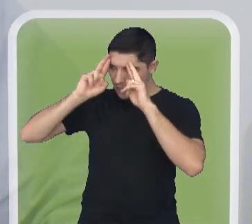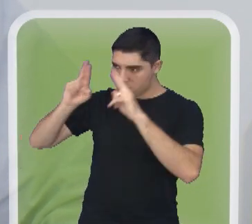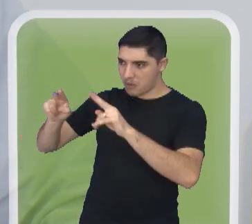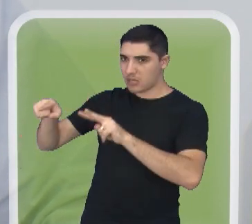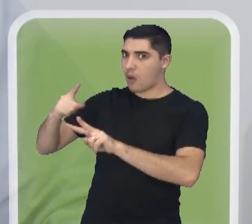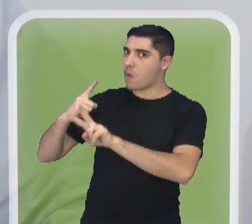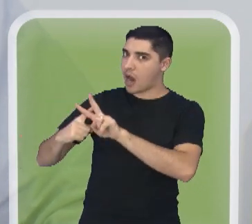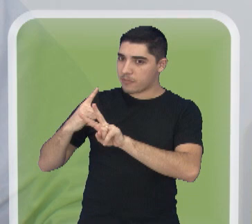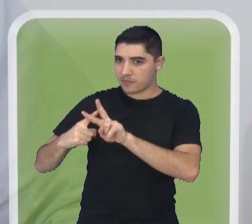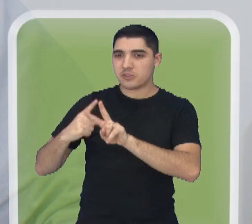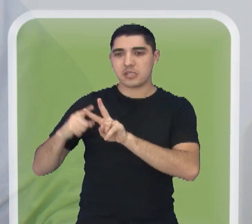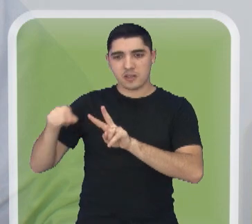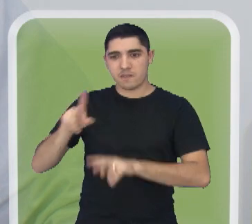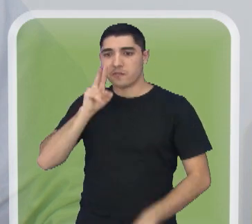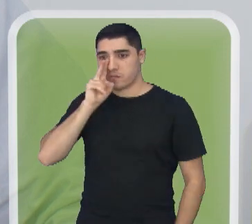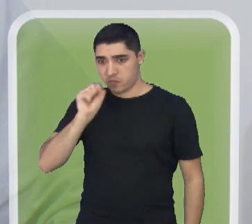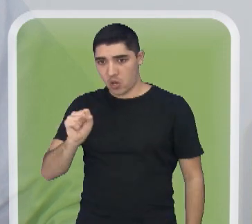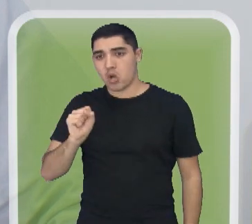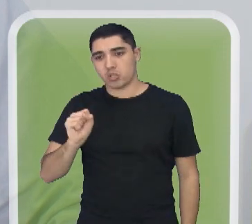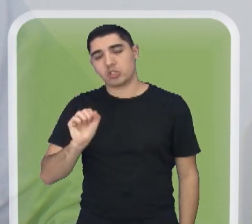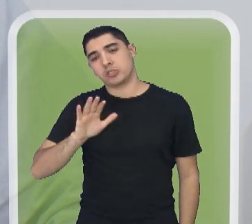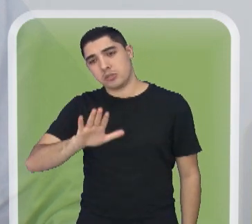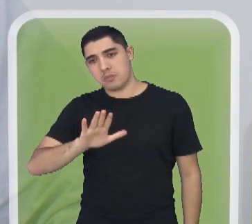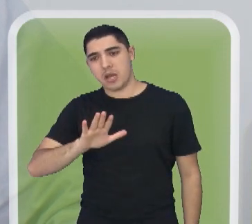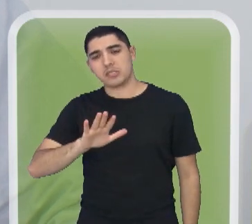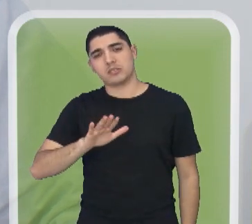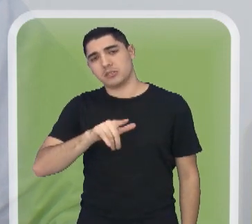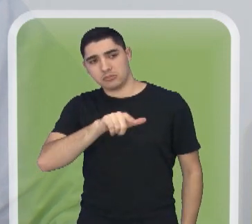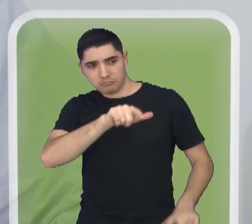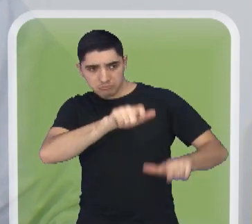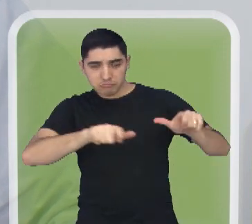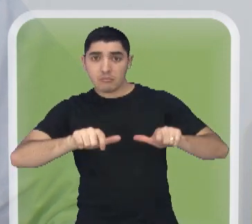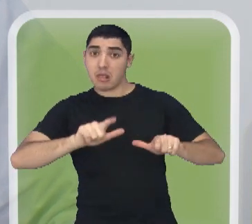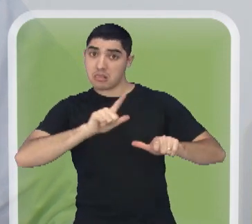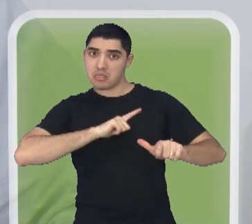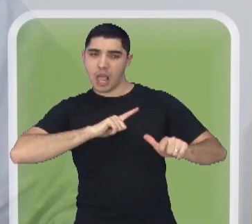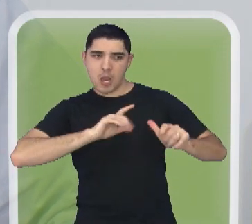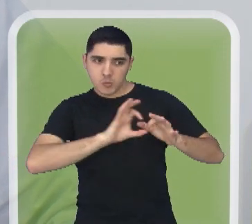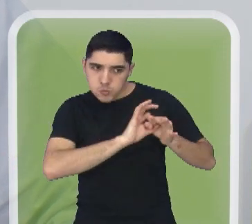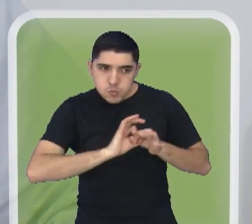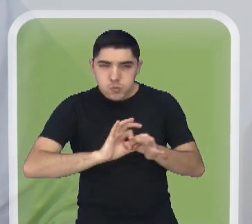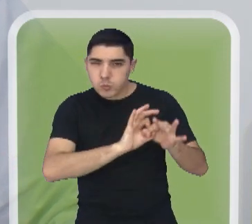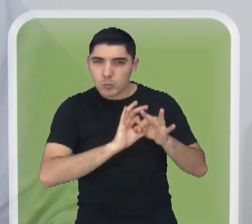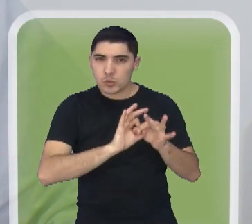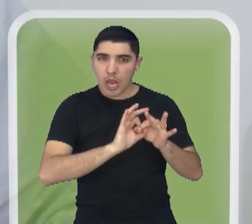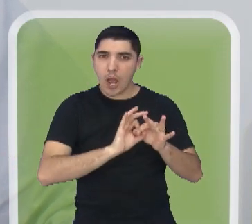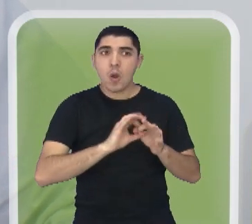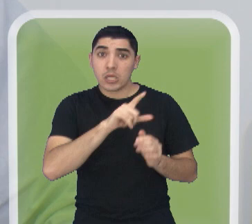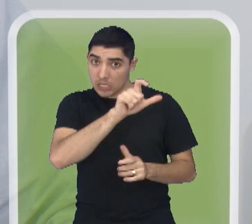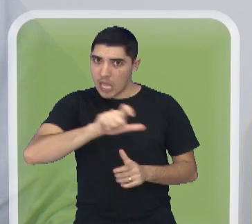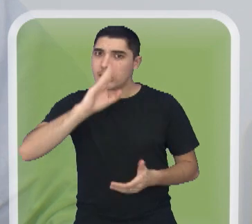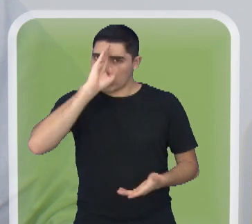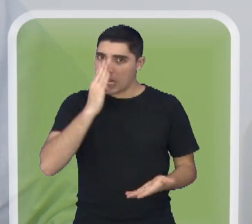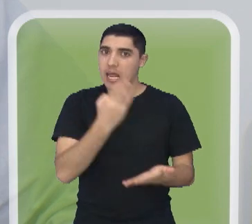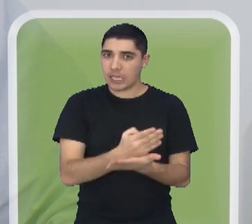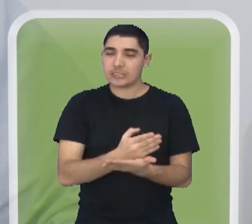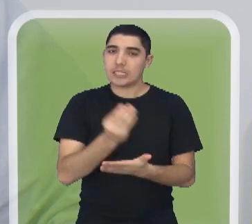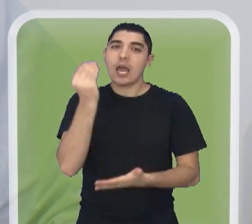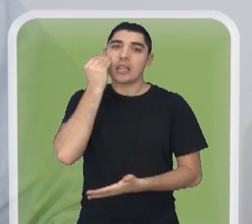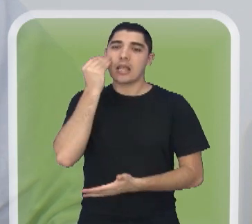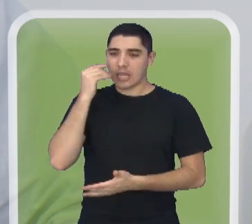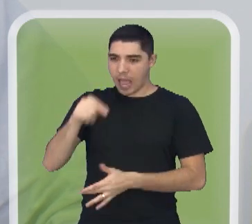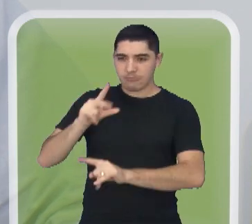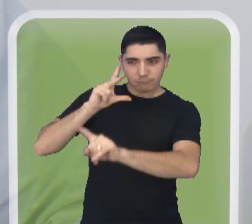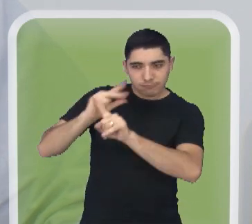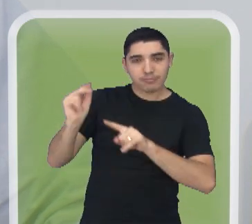Capivariano, mas os jogadores estão muito, muito otimistas aí para a gente conseguir, acho que coroar esse trabalho.